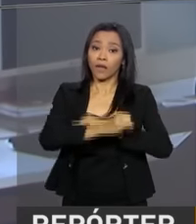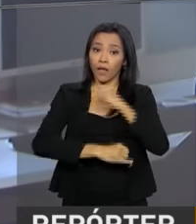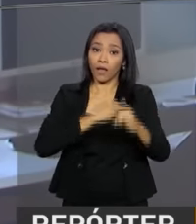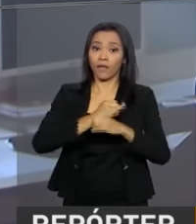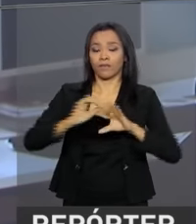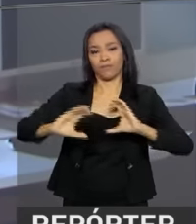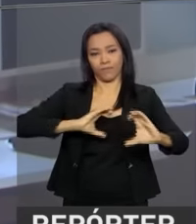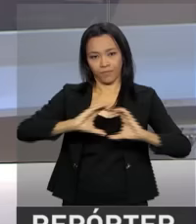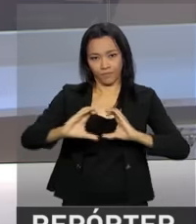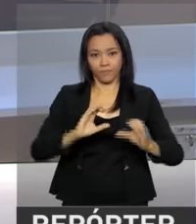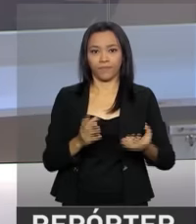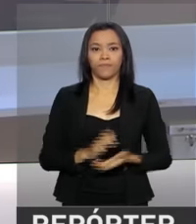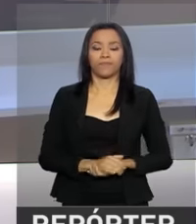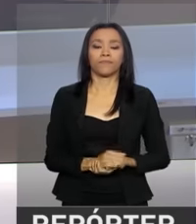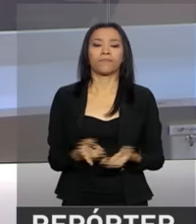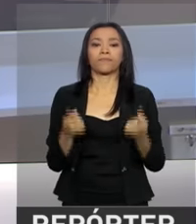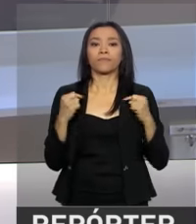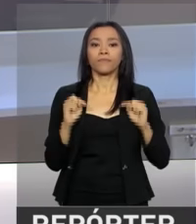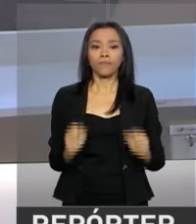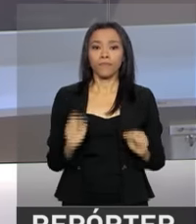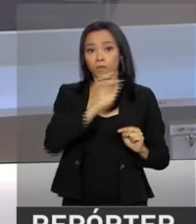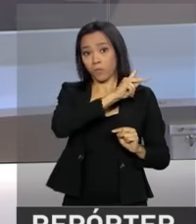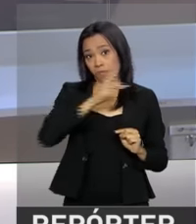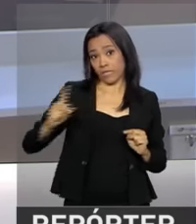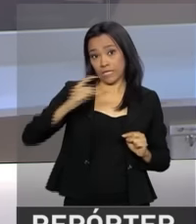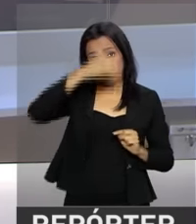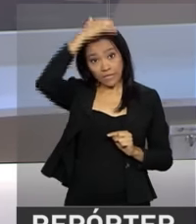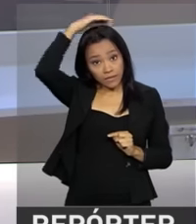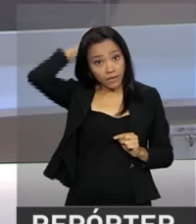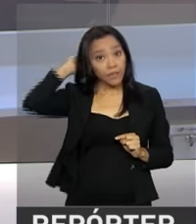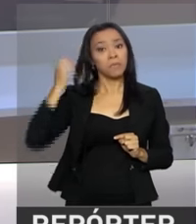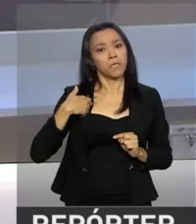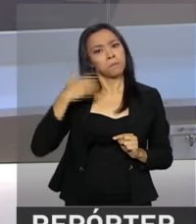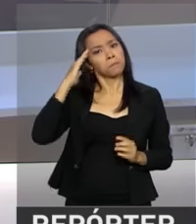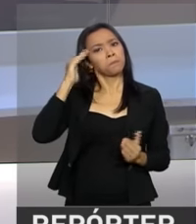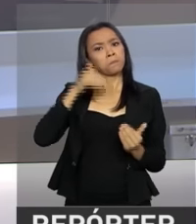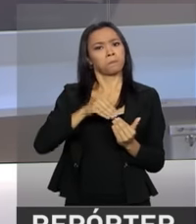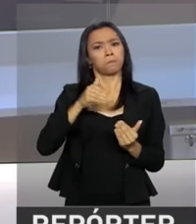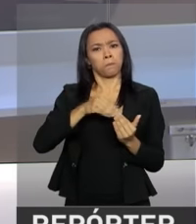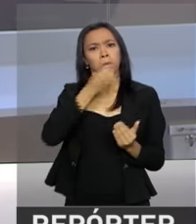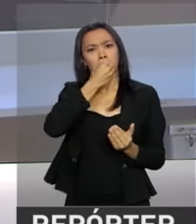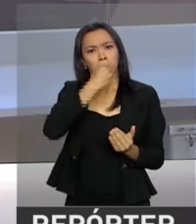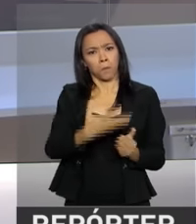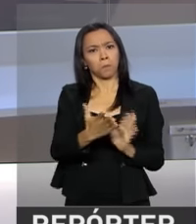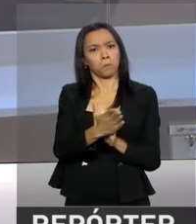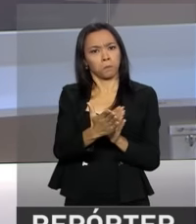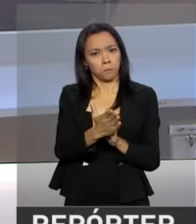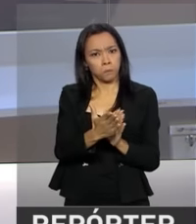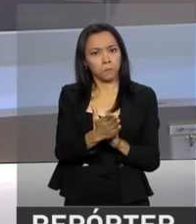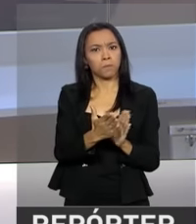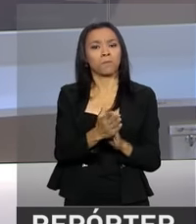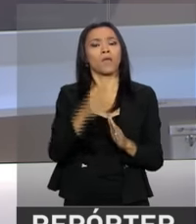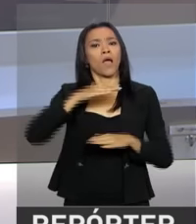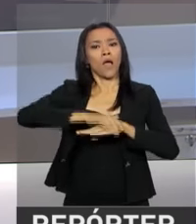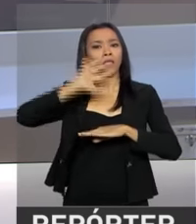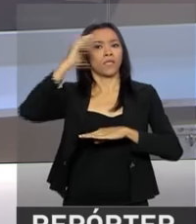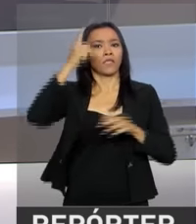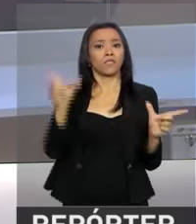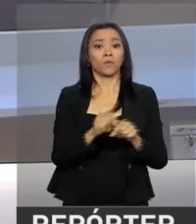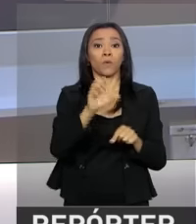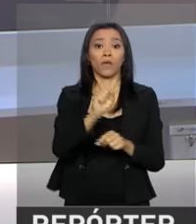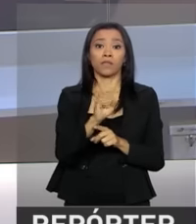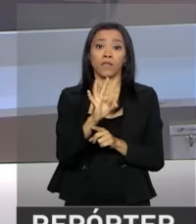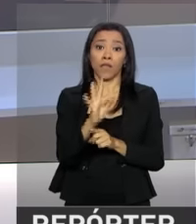Comunicações o presidente Michel Temer considerou favorável à decisão do supremo tribunal federal de